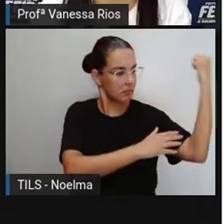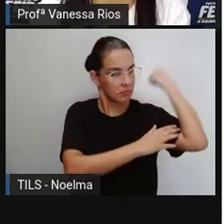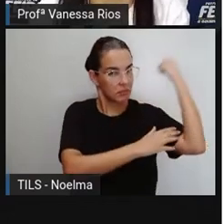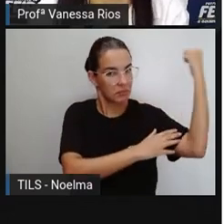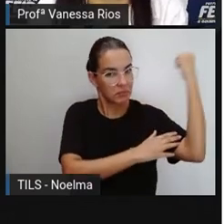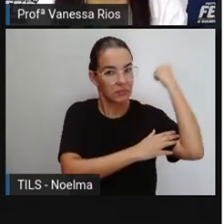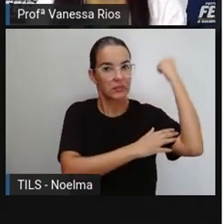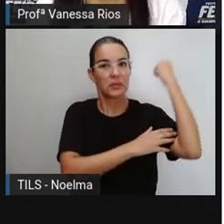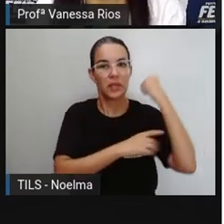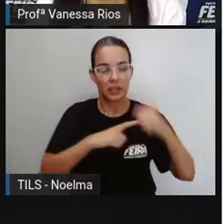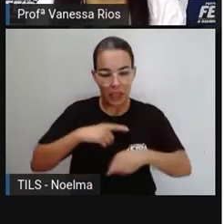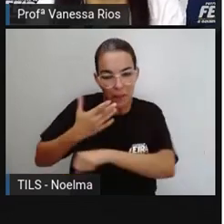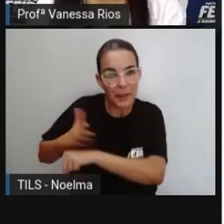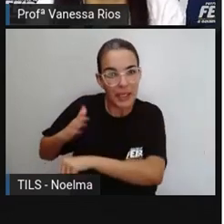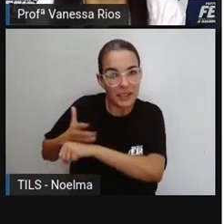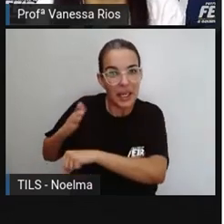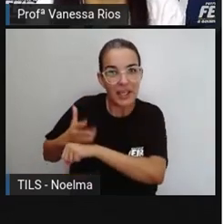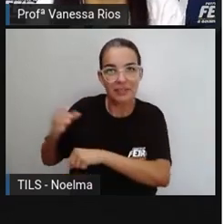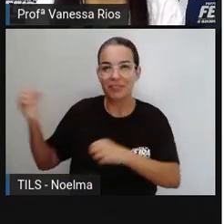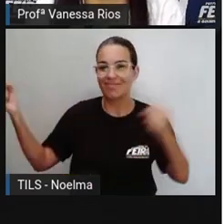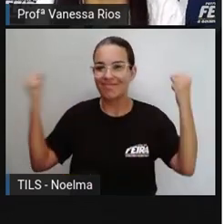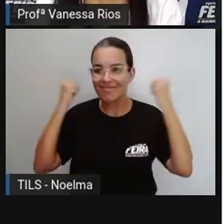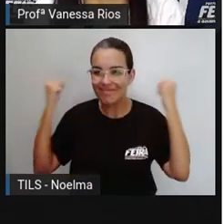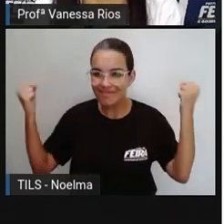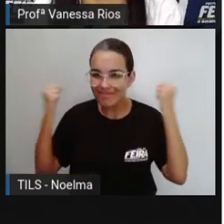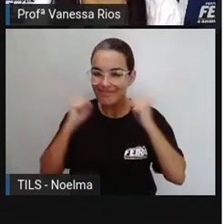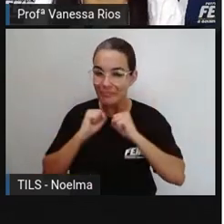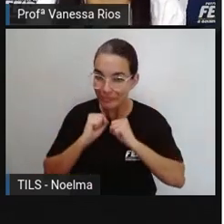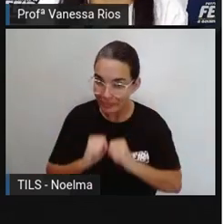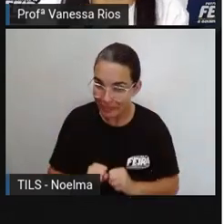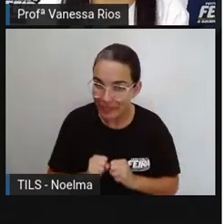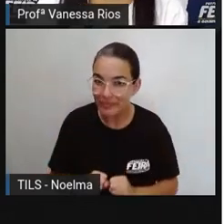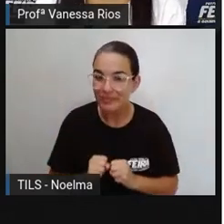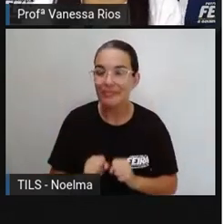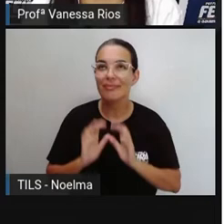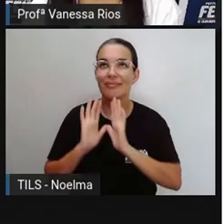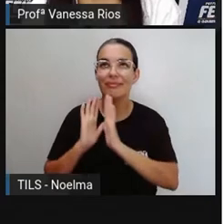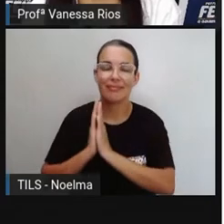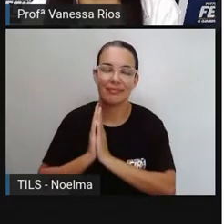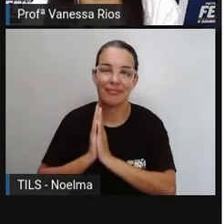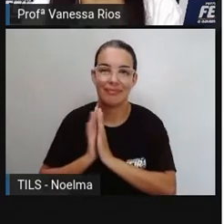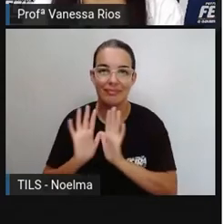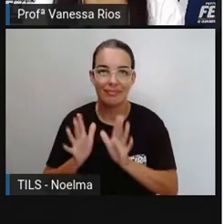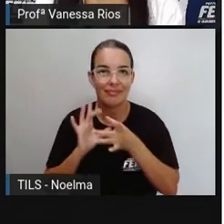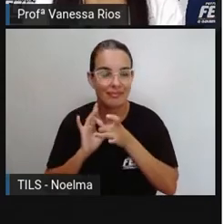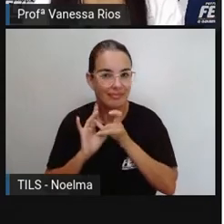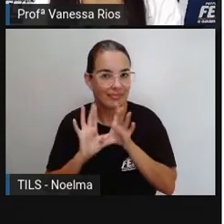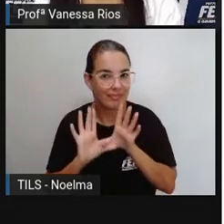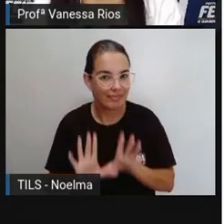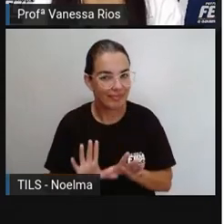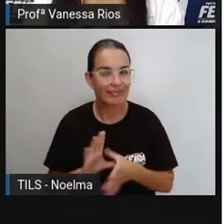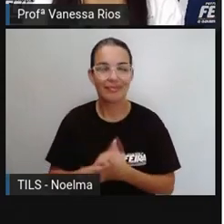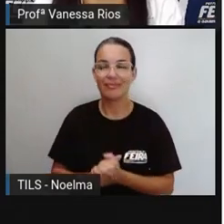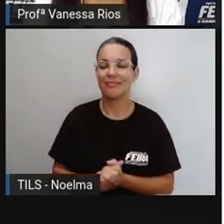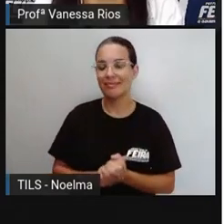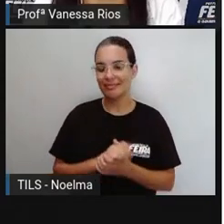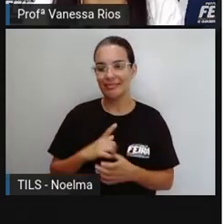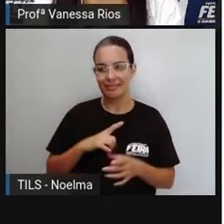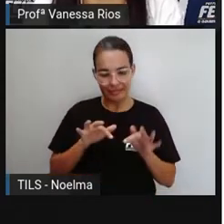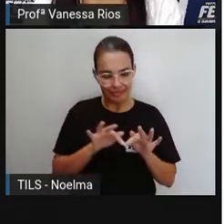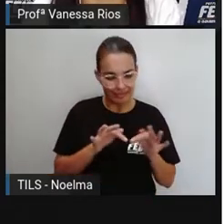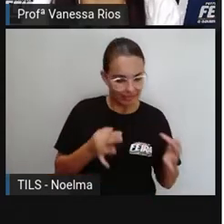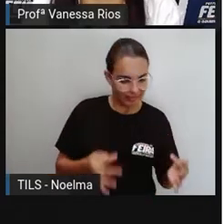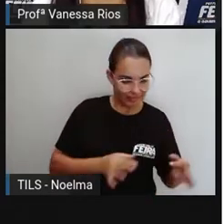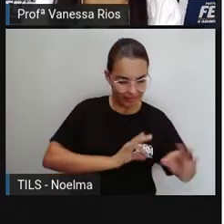ambientes onde a prática das atividades físicas são possíveis, tanto as práticas mais simples quanto as práticas mais organizadas